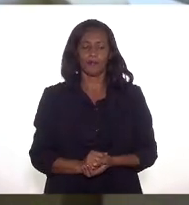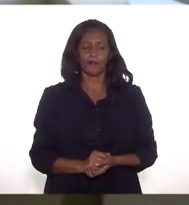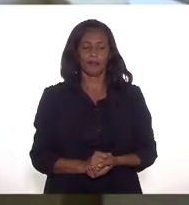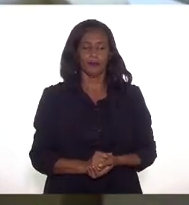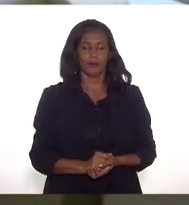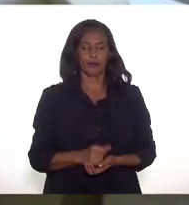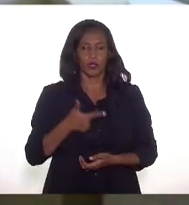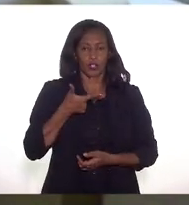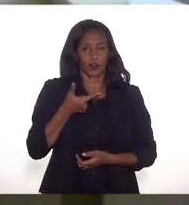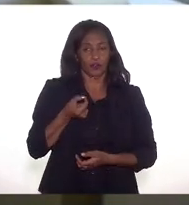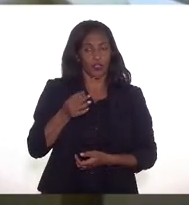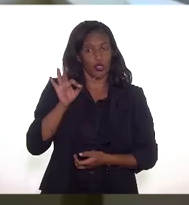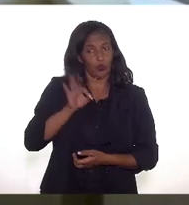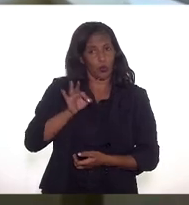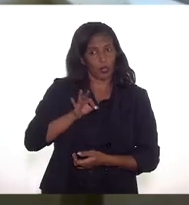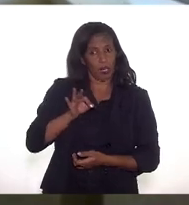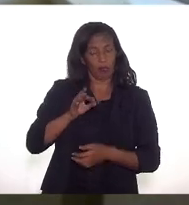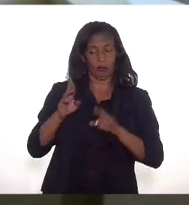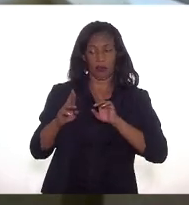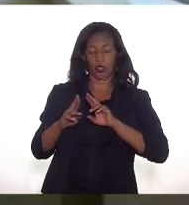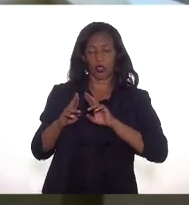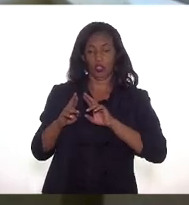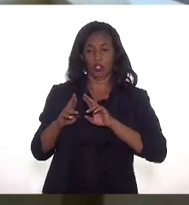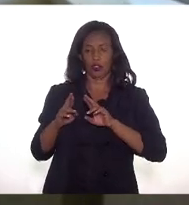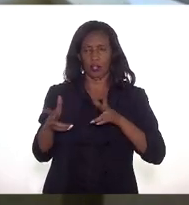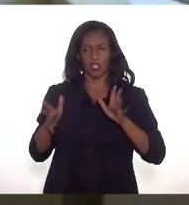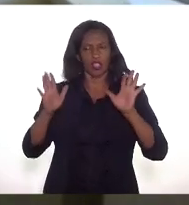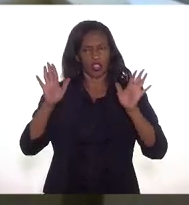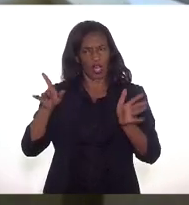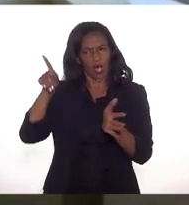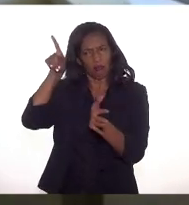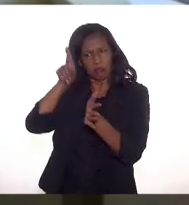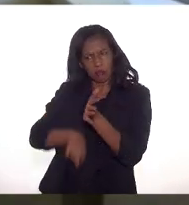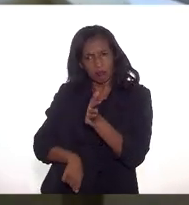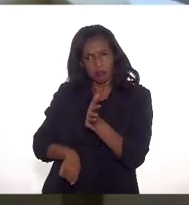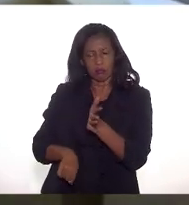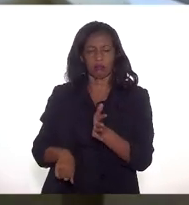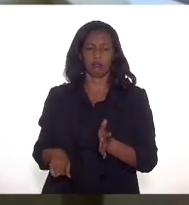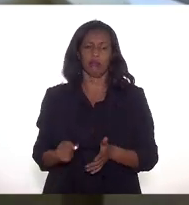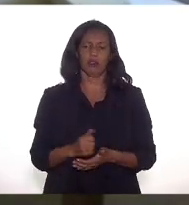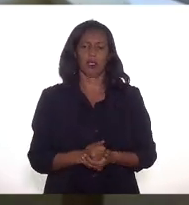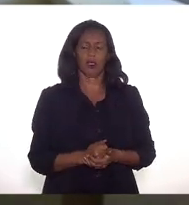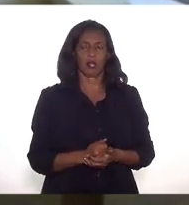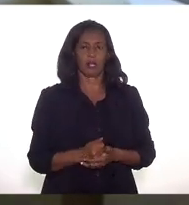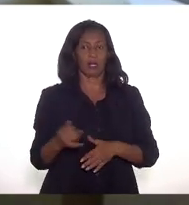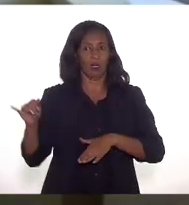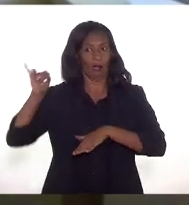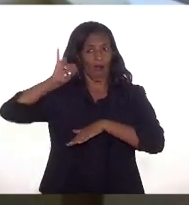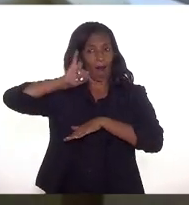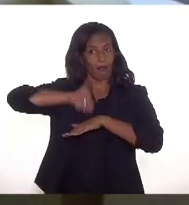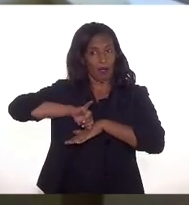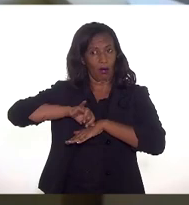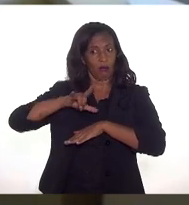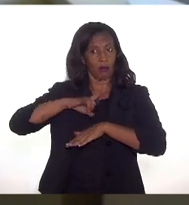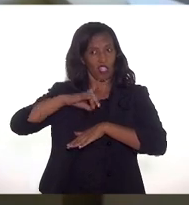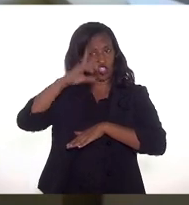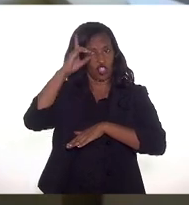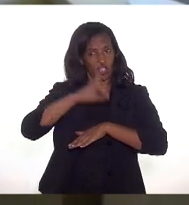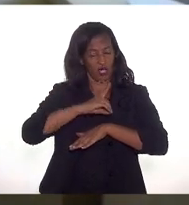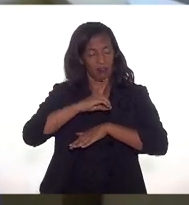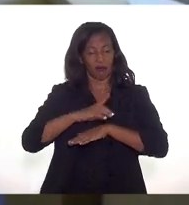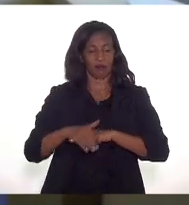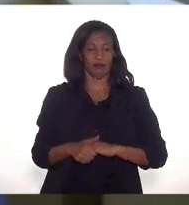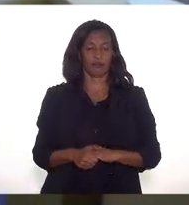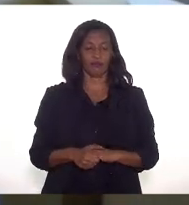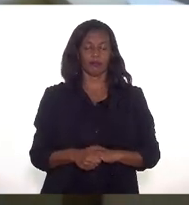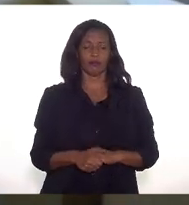os 20% da diferença já descontadas as outorgas mínimas que a capital tem direito, né?